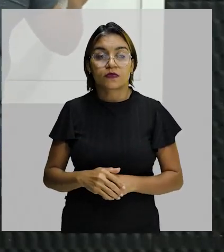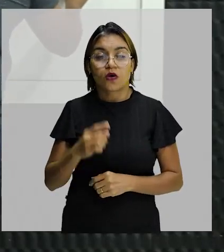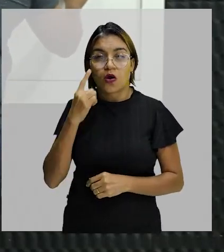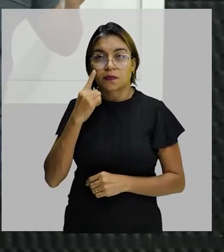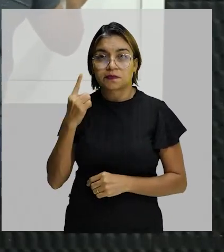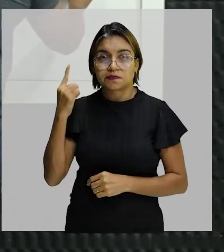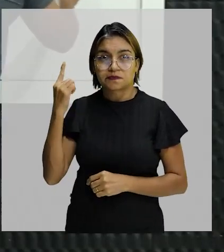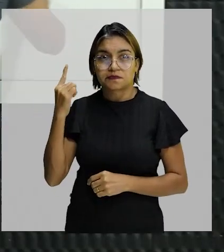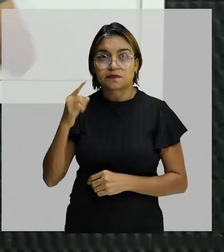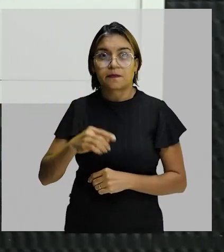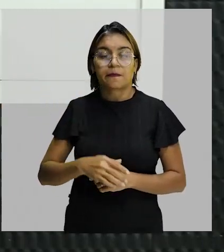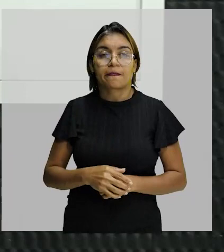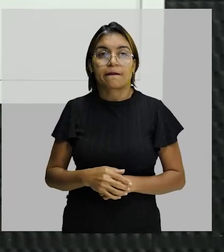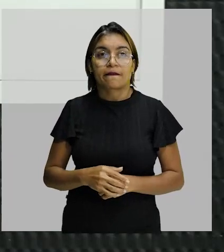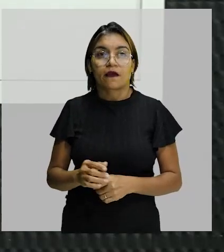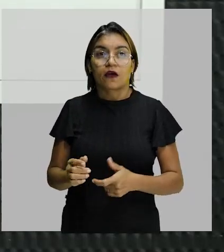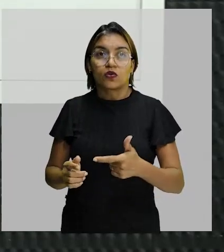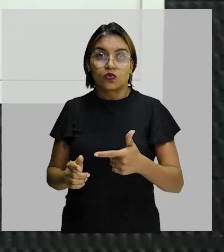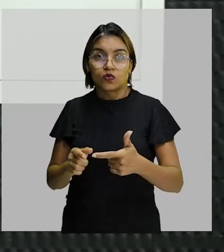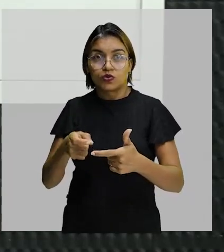x. Certo?